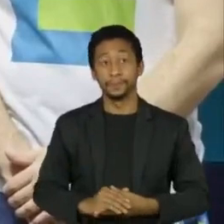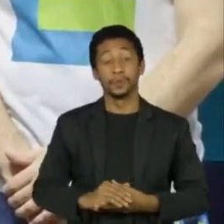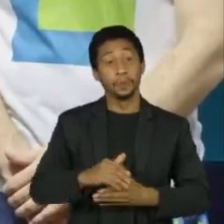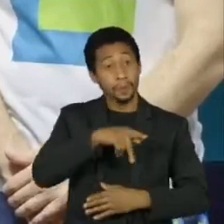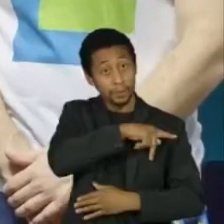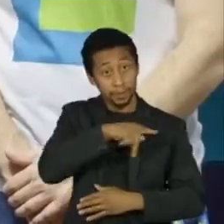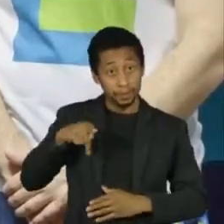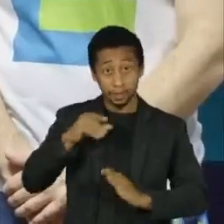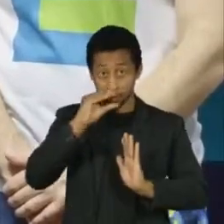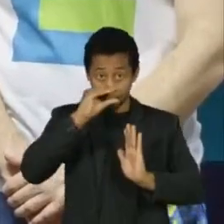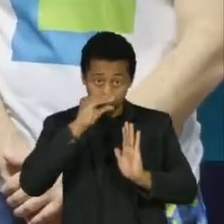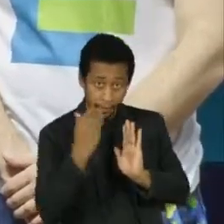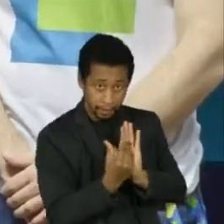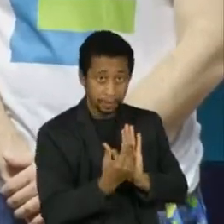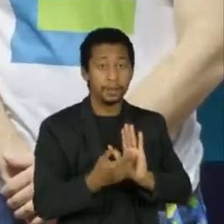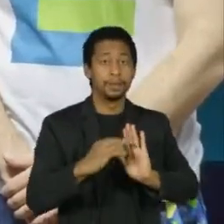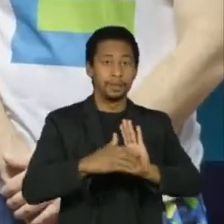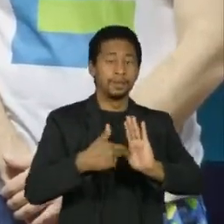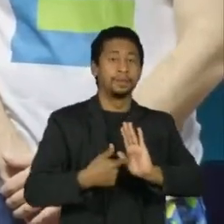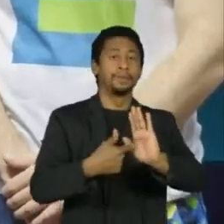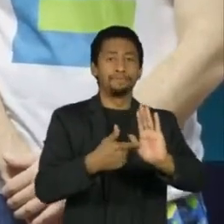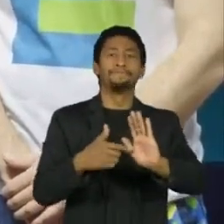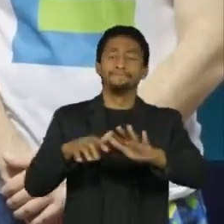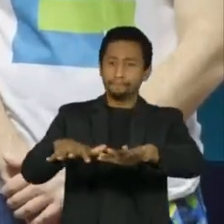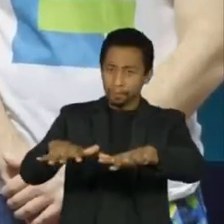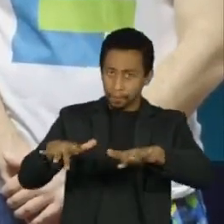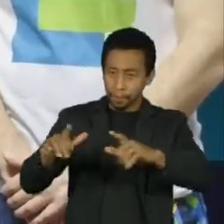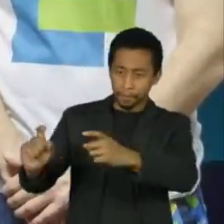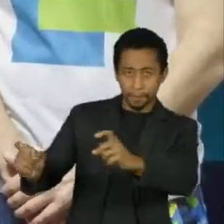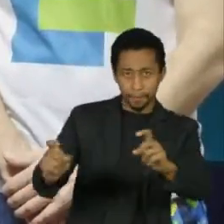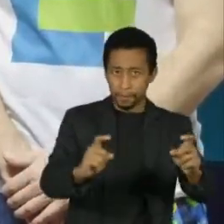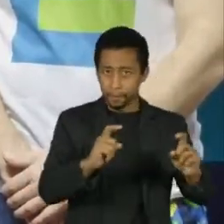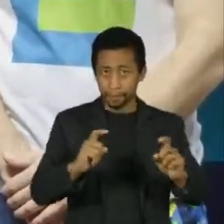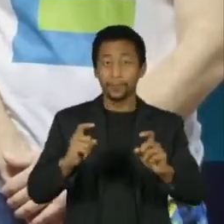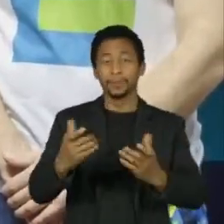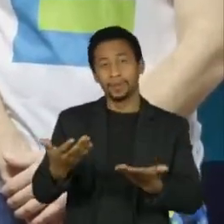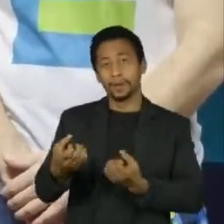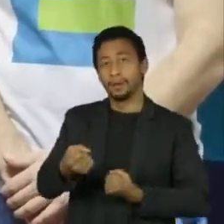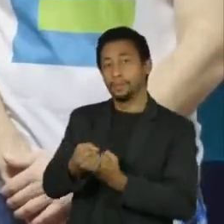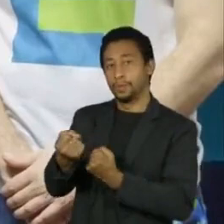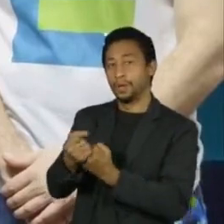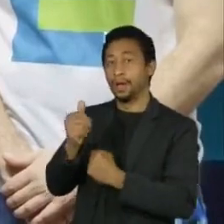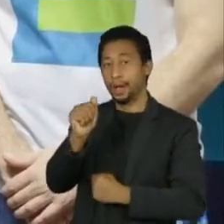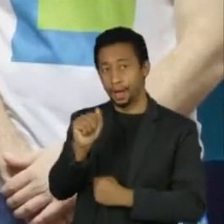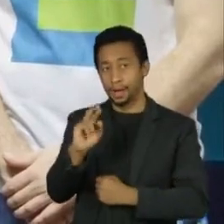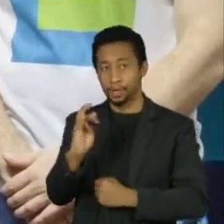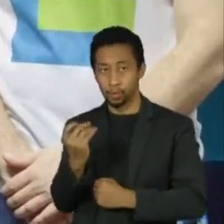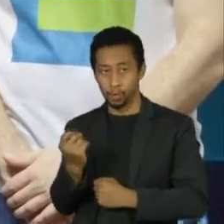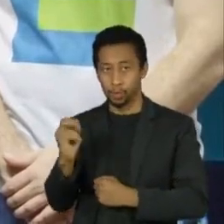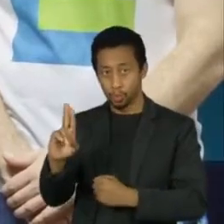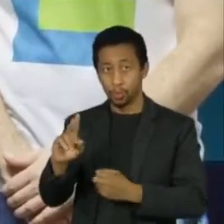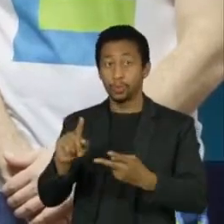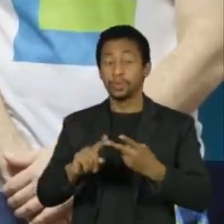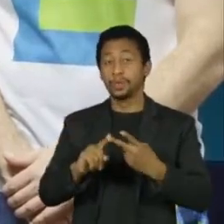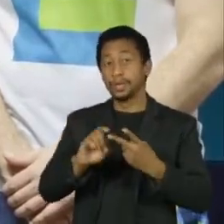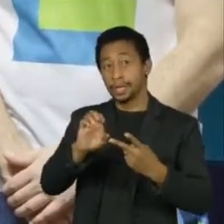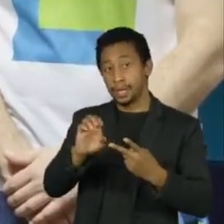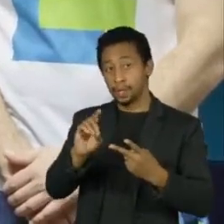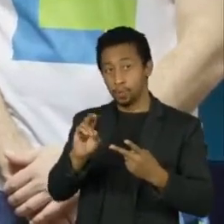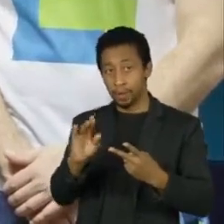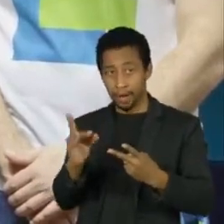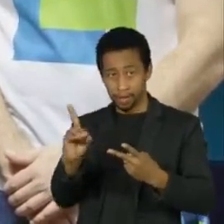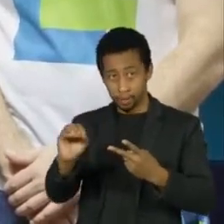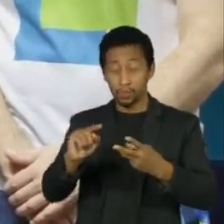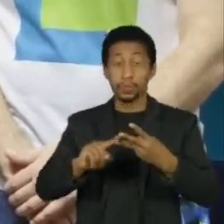PSDB se reúne nesta tarde com representantes das campanhas de Arthur Virgílio, Eduardo Leite e João Dória e com os